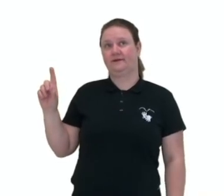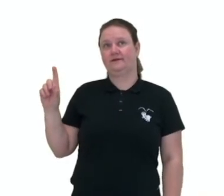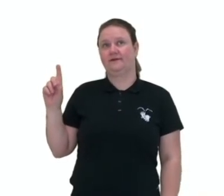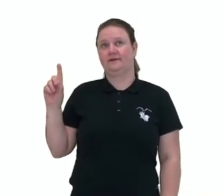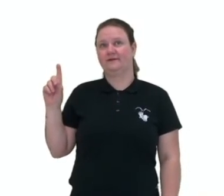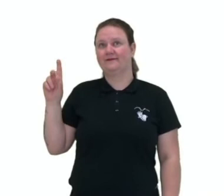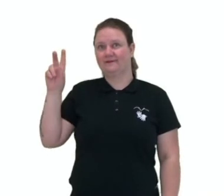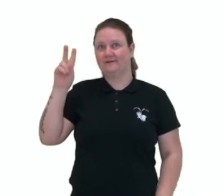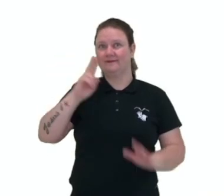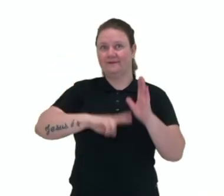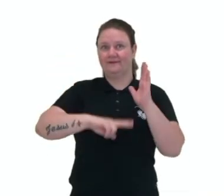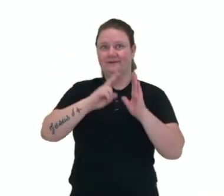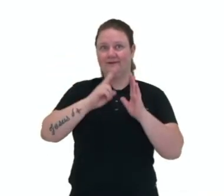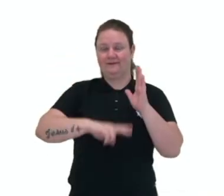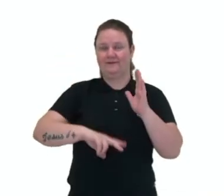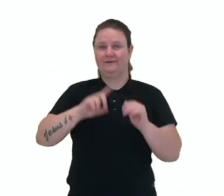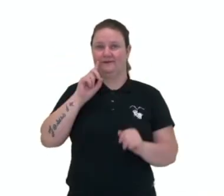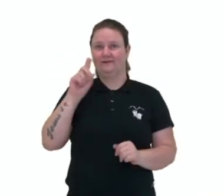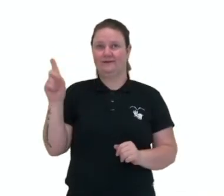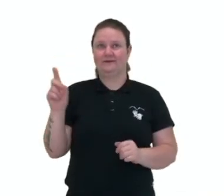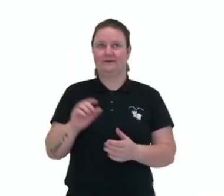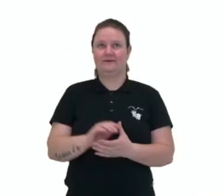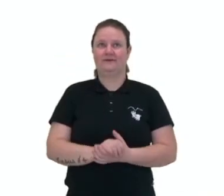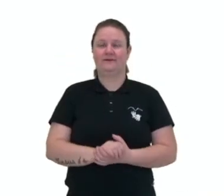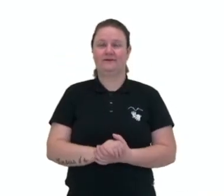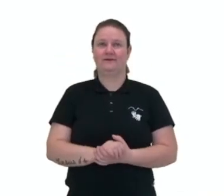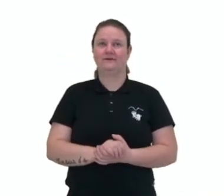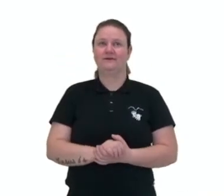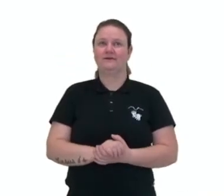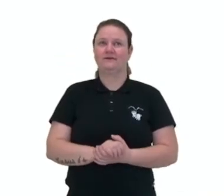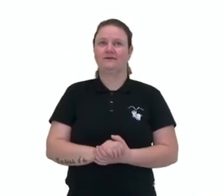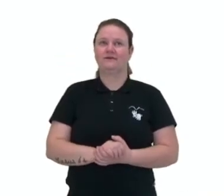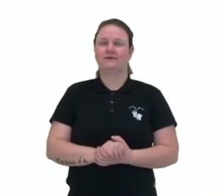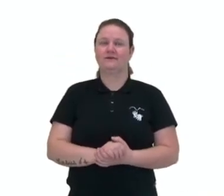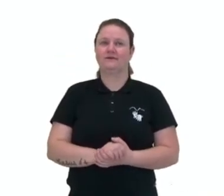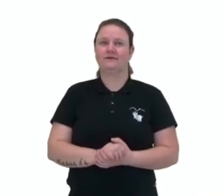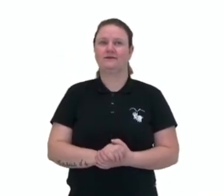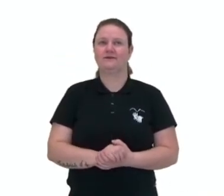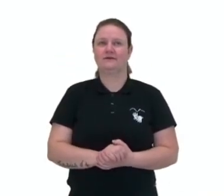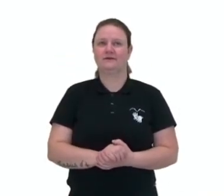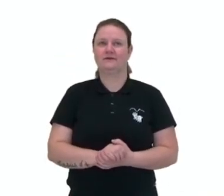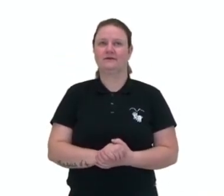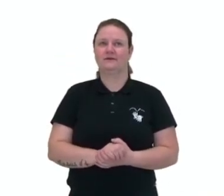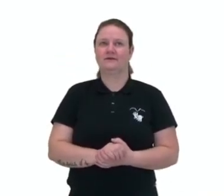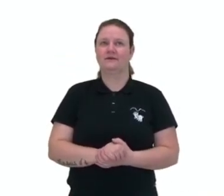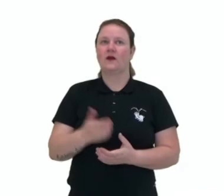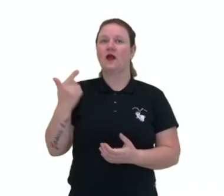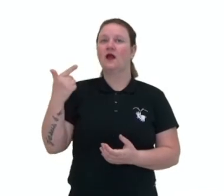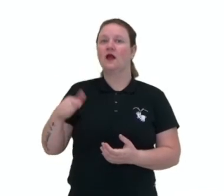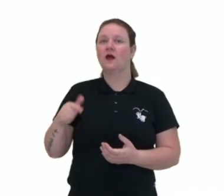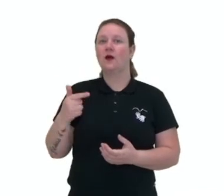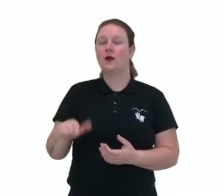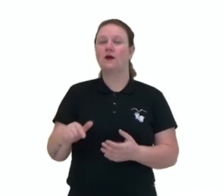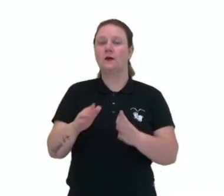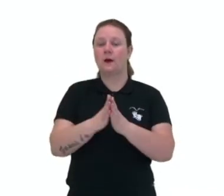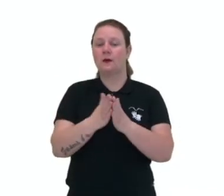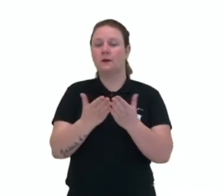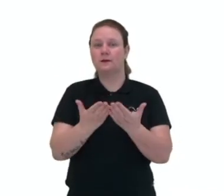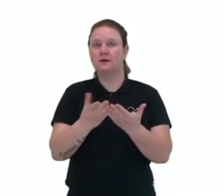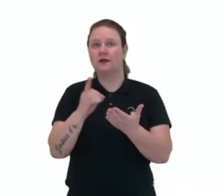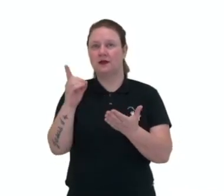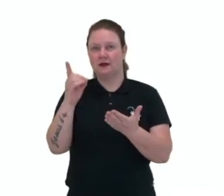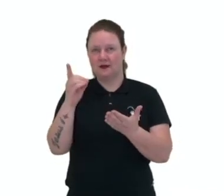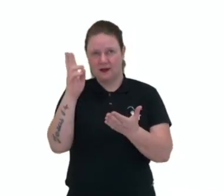pão, tem que colher o grão, separar o joio do trigo na plantação. Esse trecho remete a outra passagem da Bíblia cristã. Será que